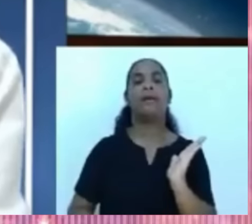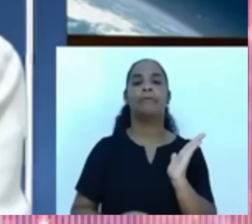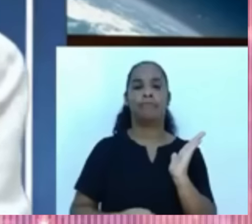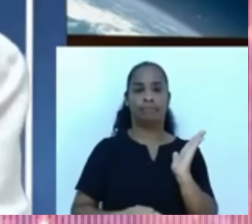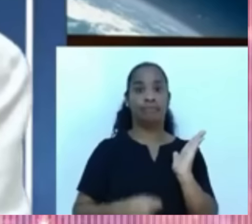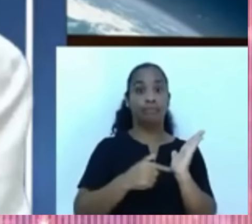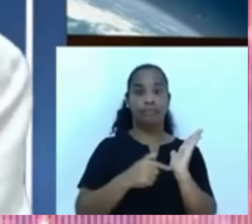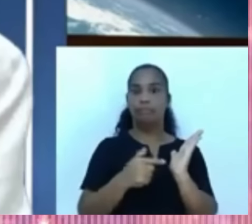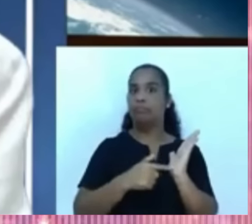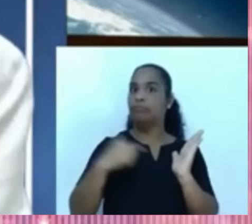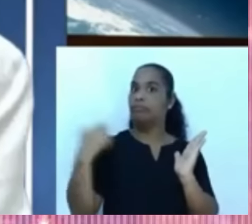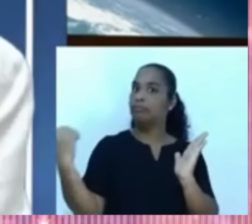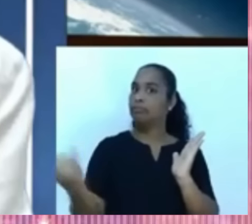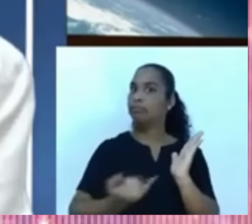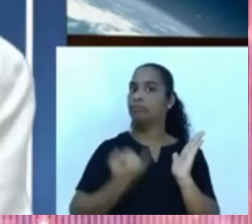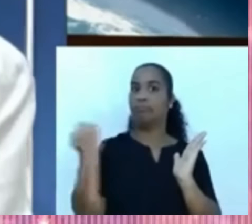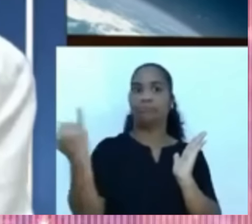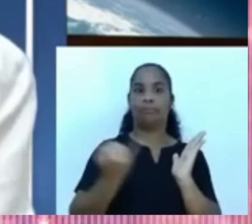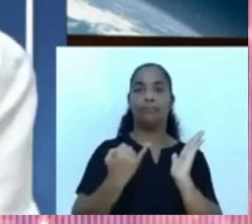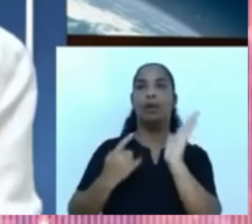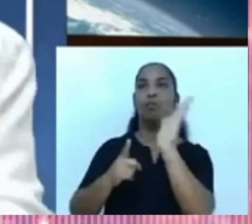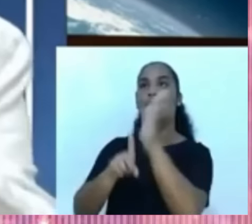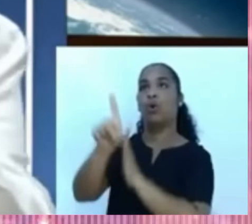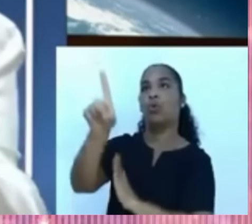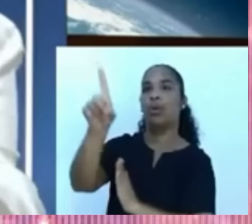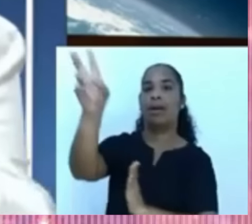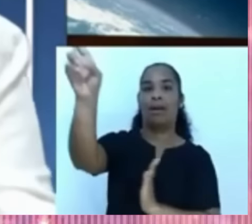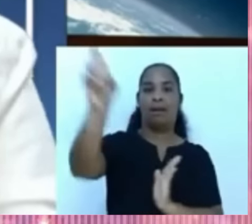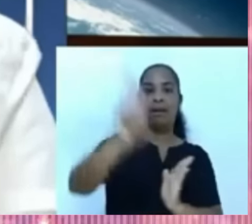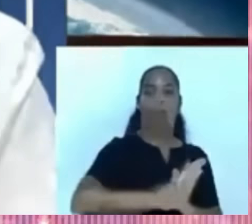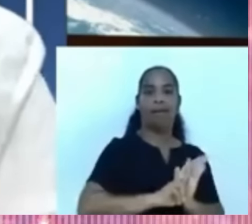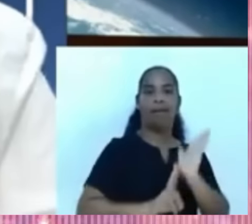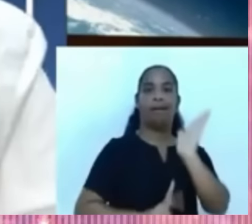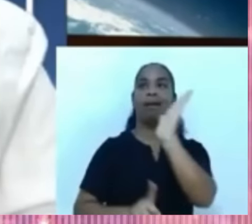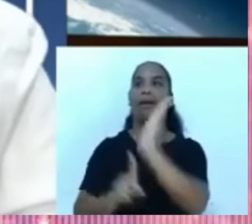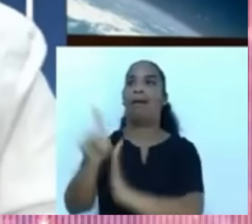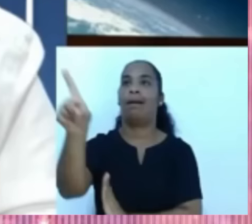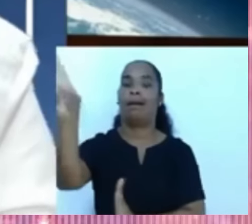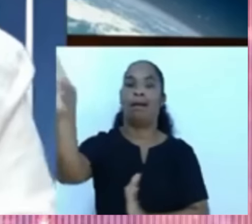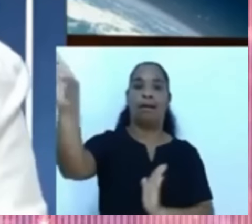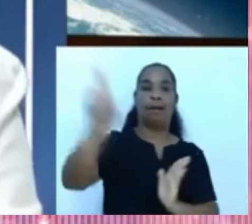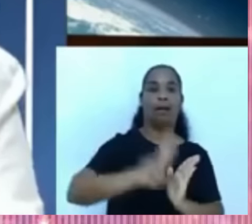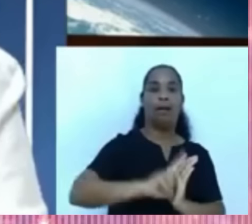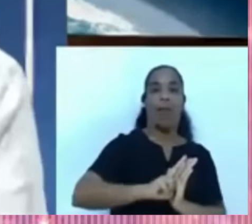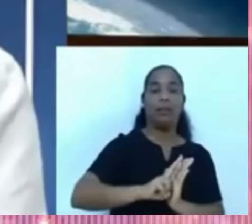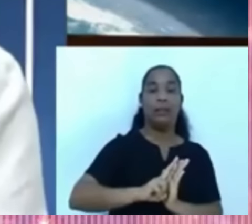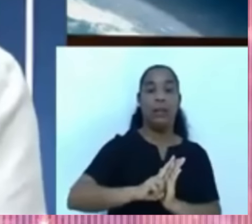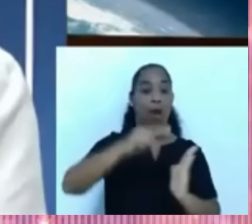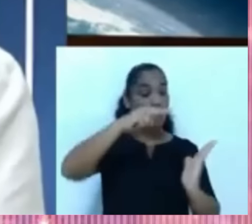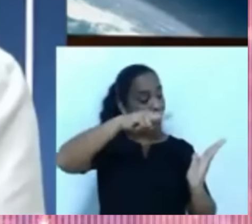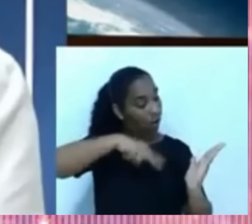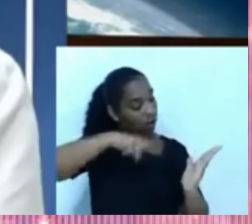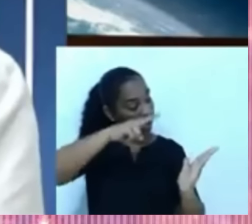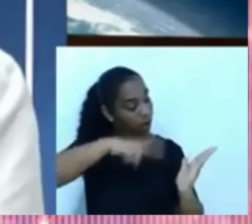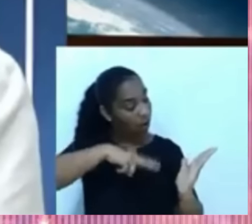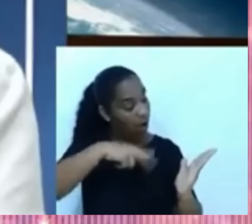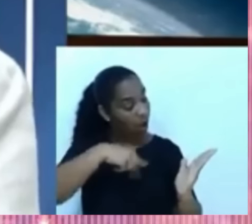platônica perguntas e respostas fazer o indivíduo arrancar de dentro o